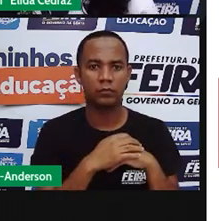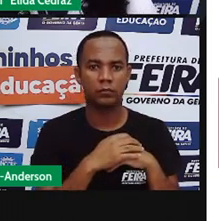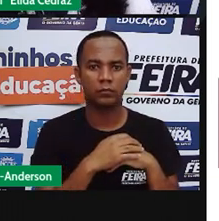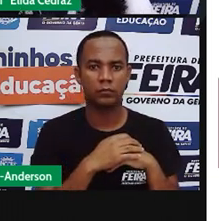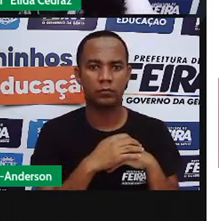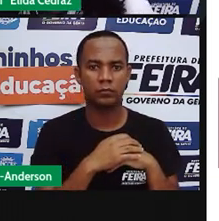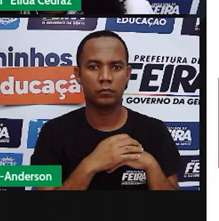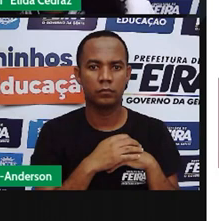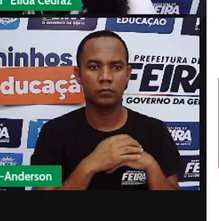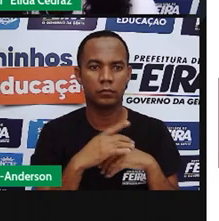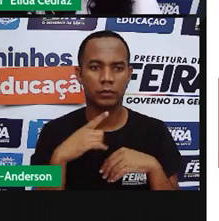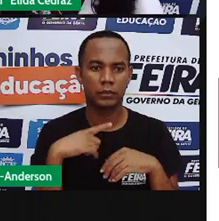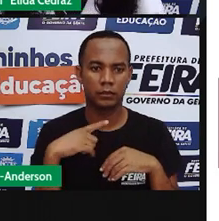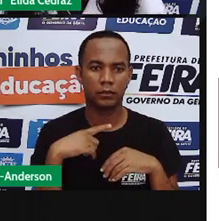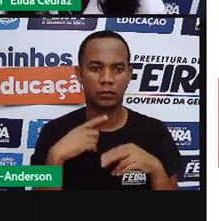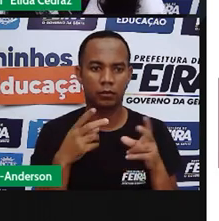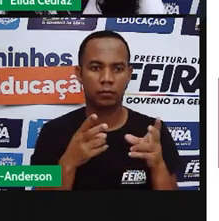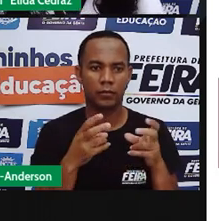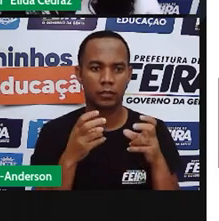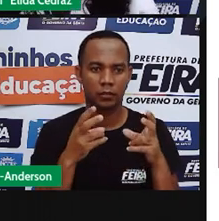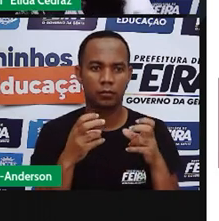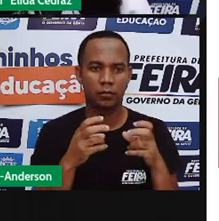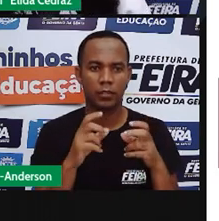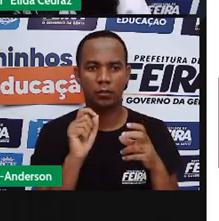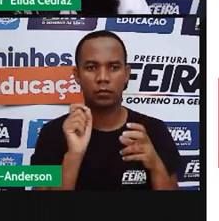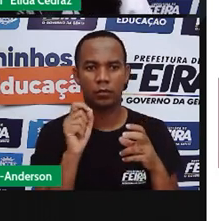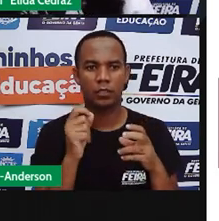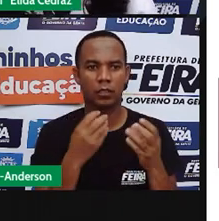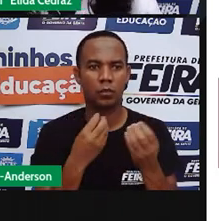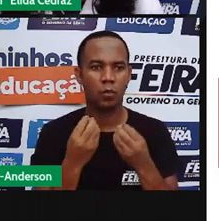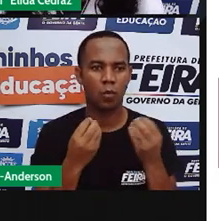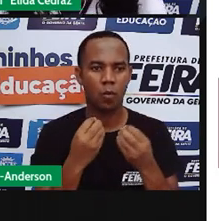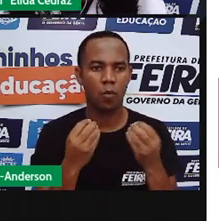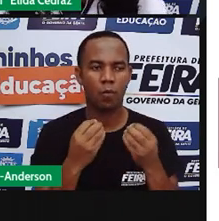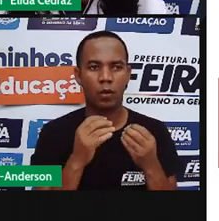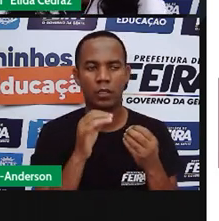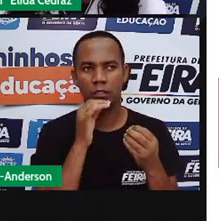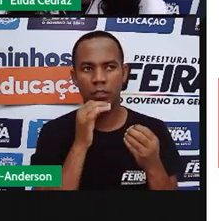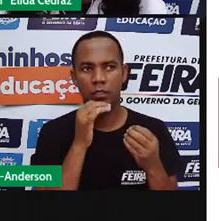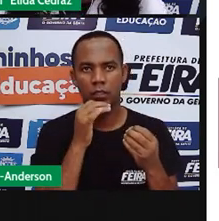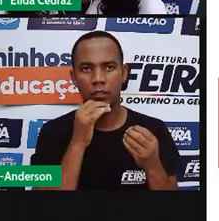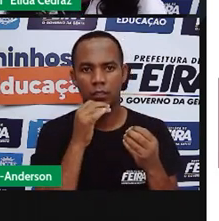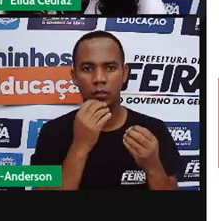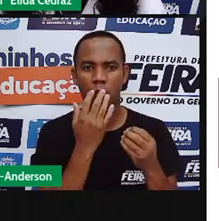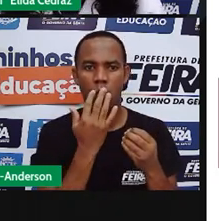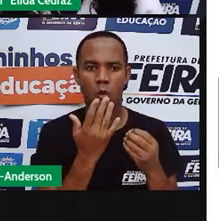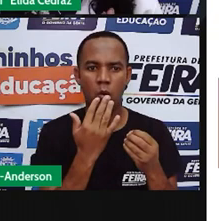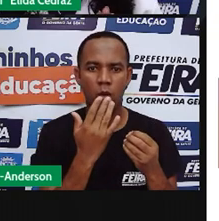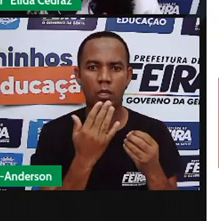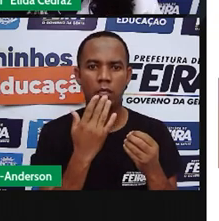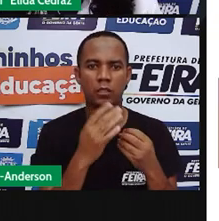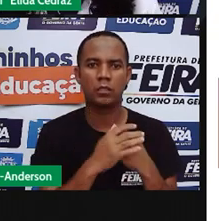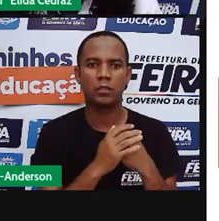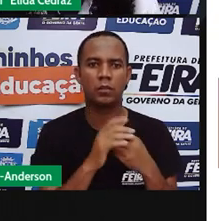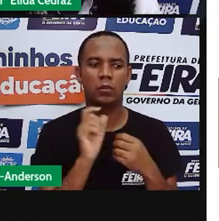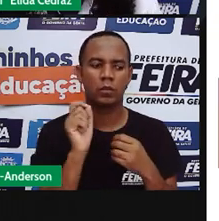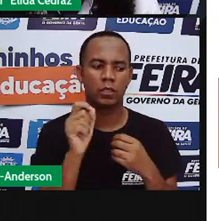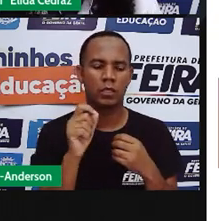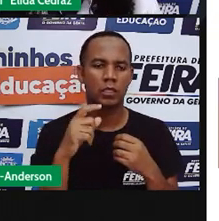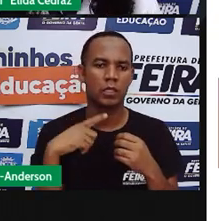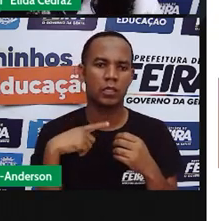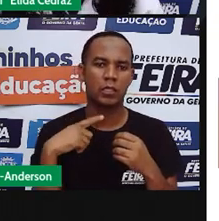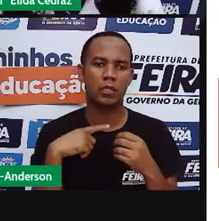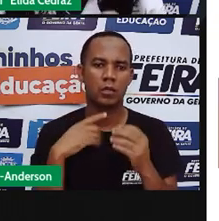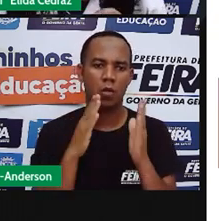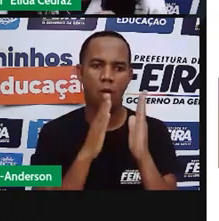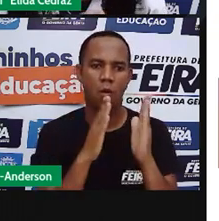A gente tem que perceber que nas sequências de formas, nas sequências de cores, elas têm uma